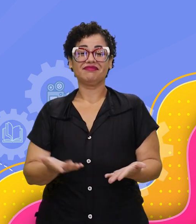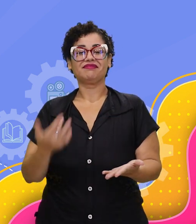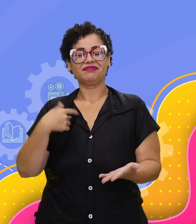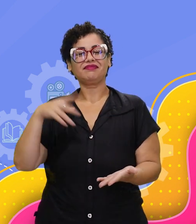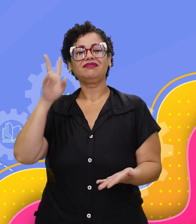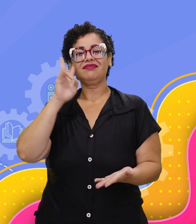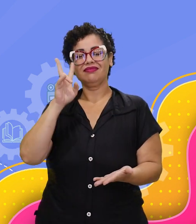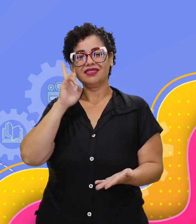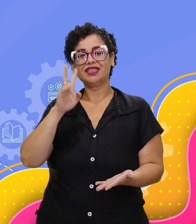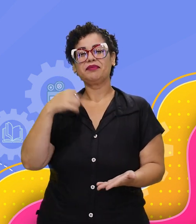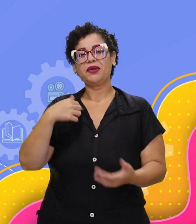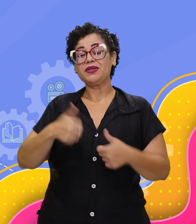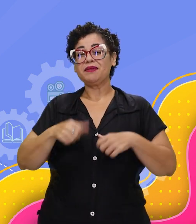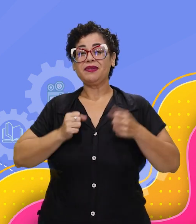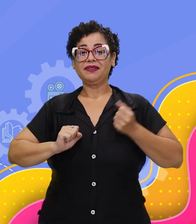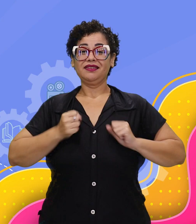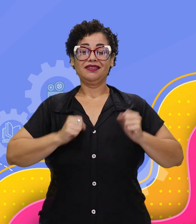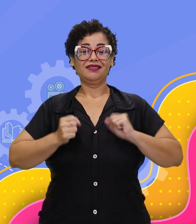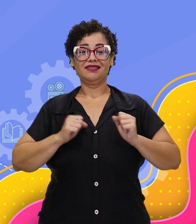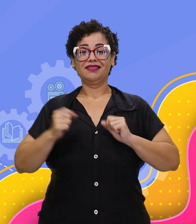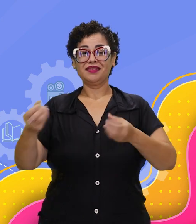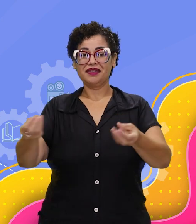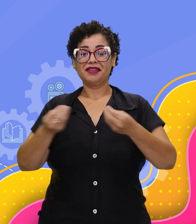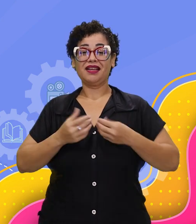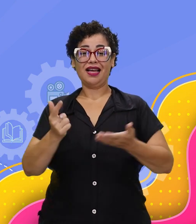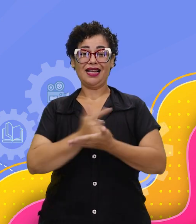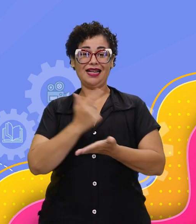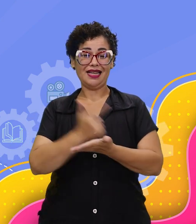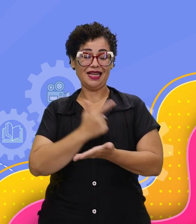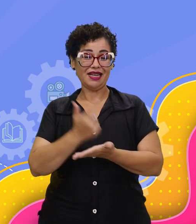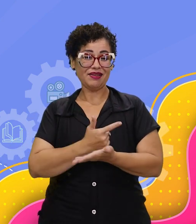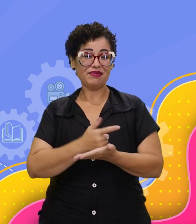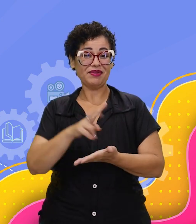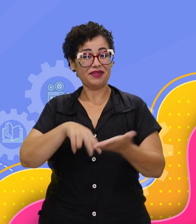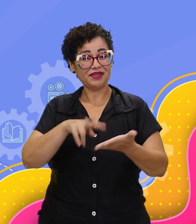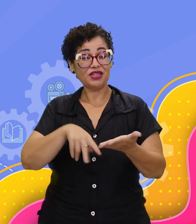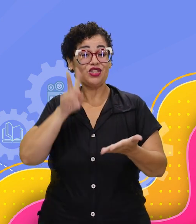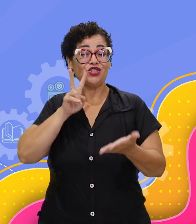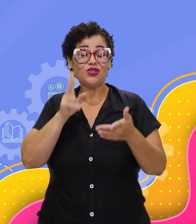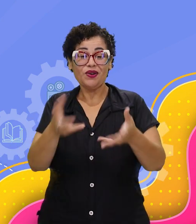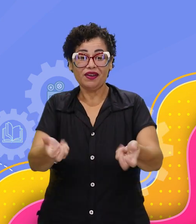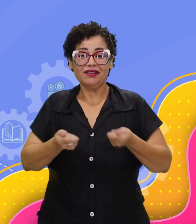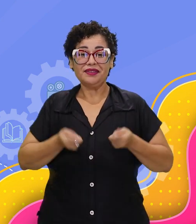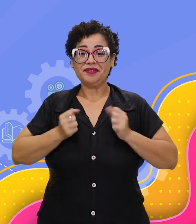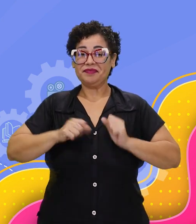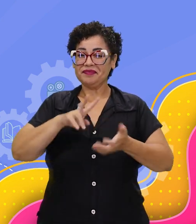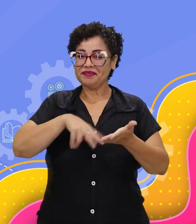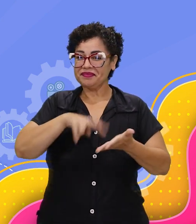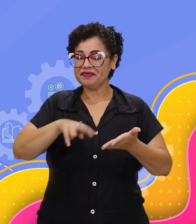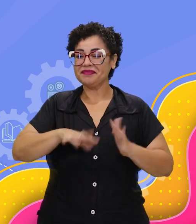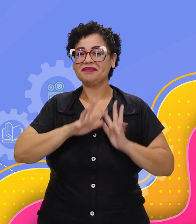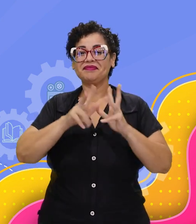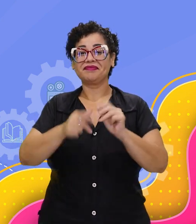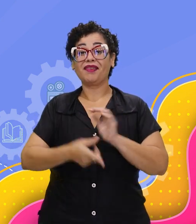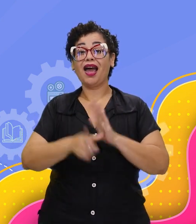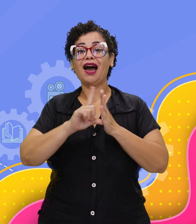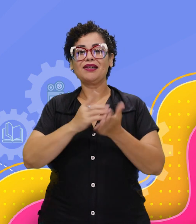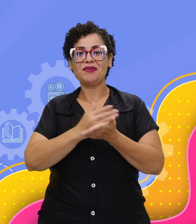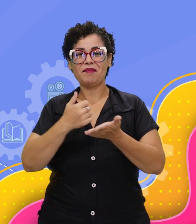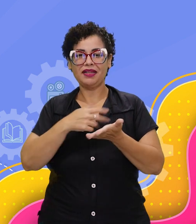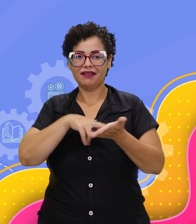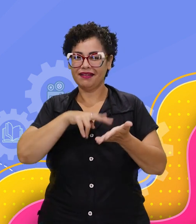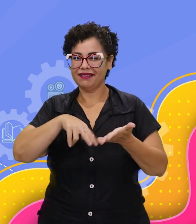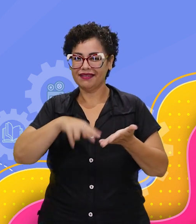lembro de ficar ansiosa para receber meus livros didáticos, para receber o livro de história e ler o livro antes de começarem as